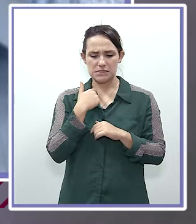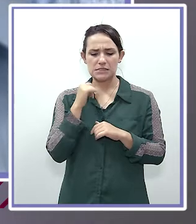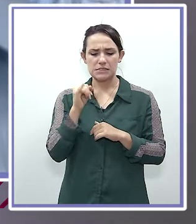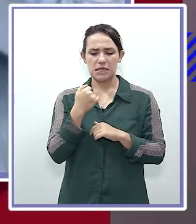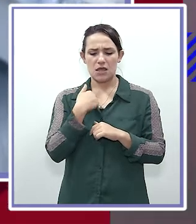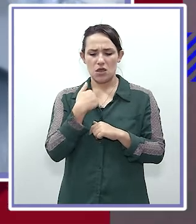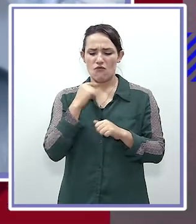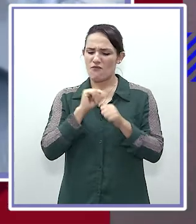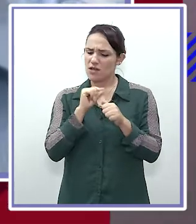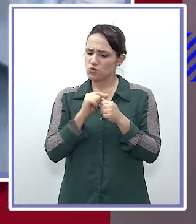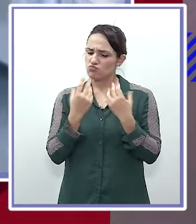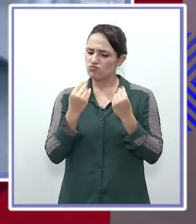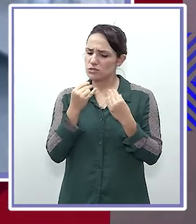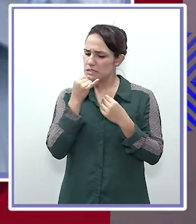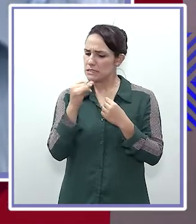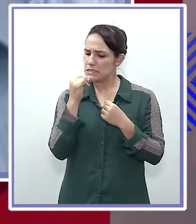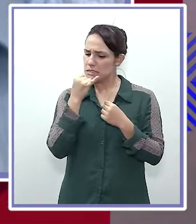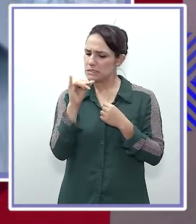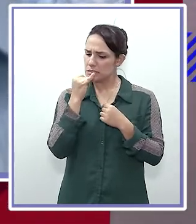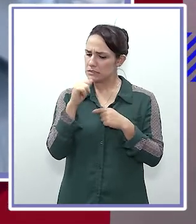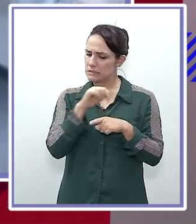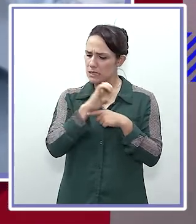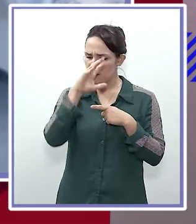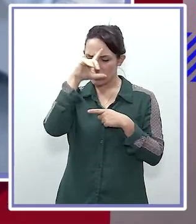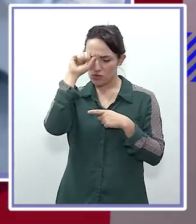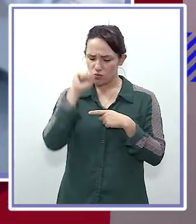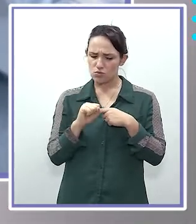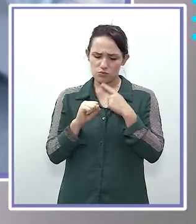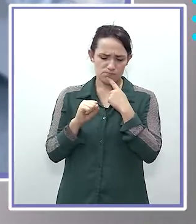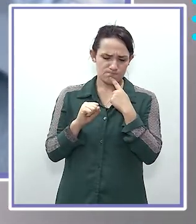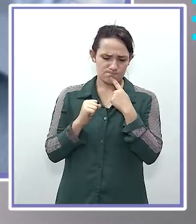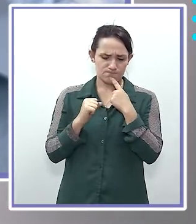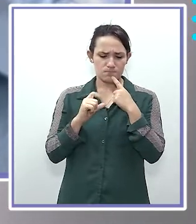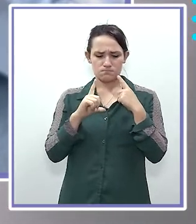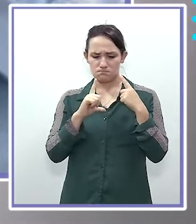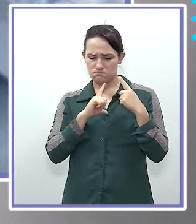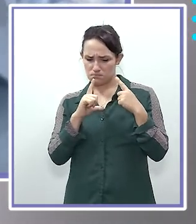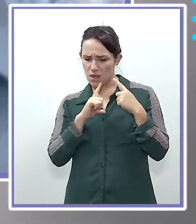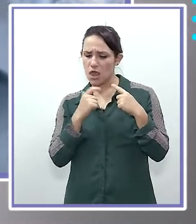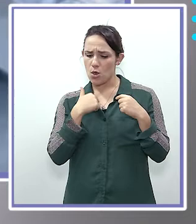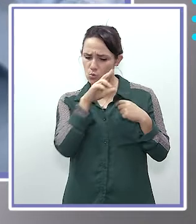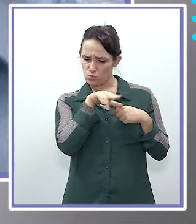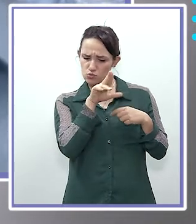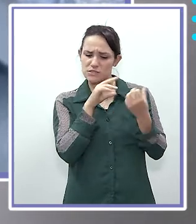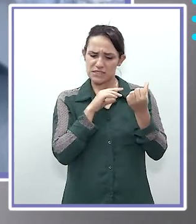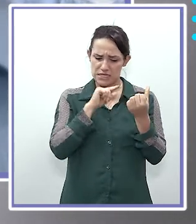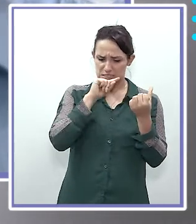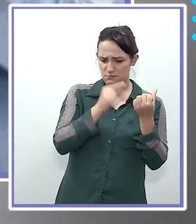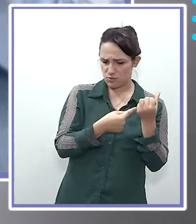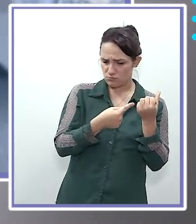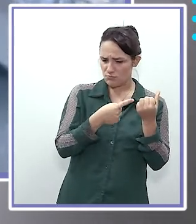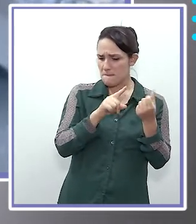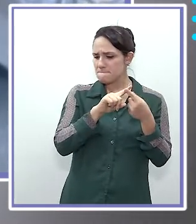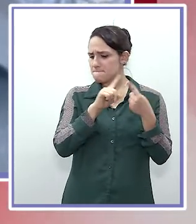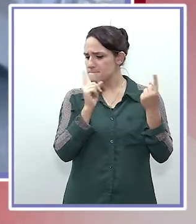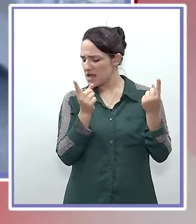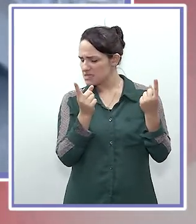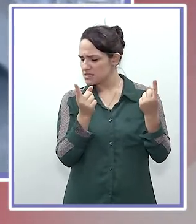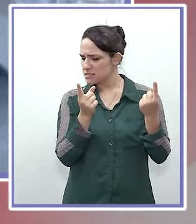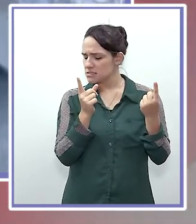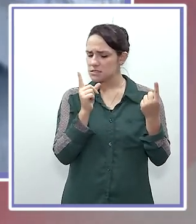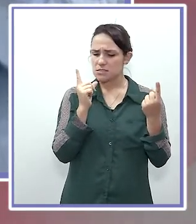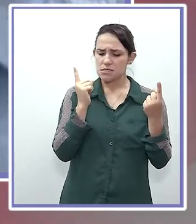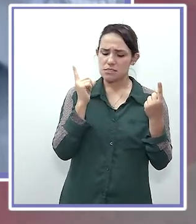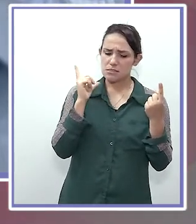mais do que a gente consome, o que está acontecendo com essa energia? O que está acontecendo é que nem todos os estados